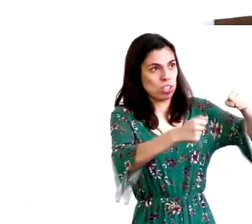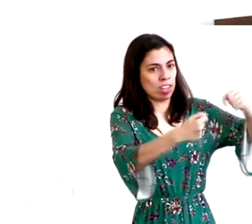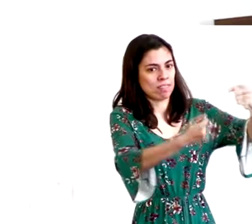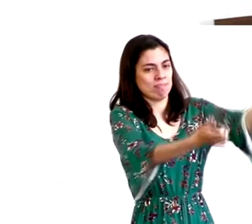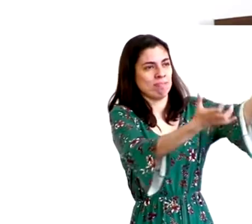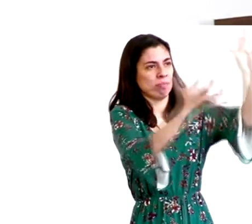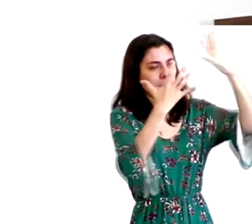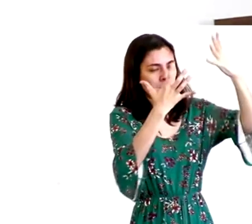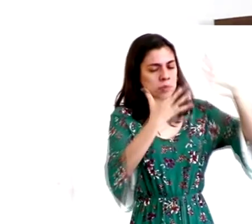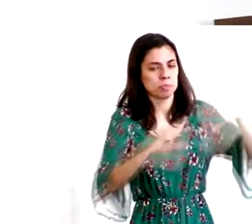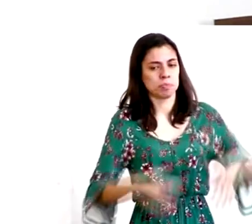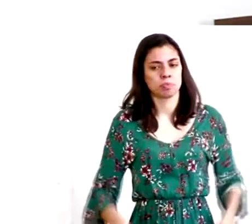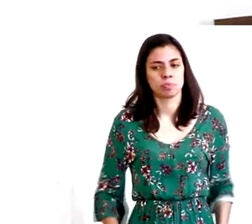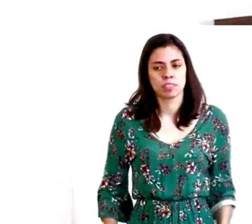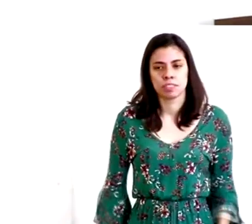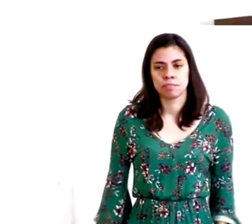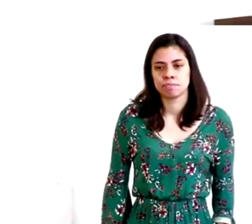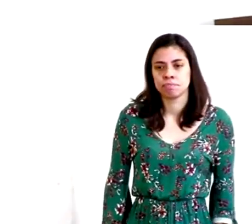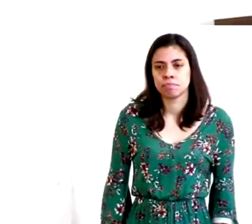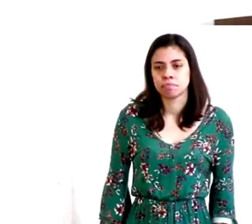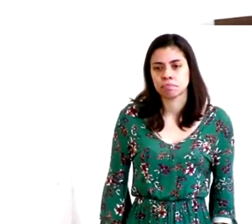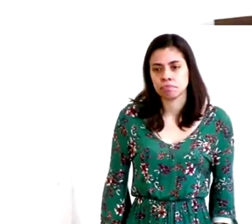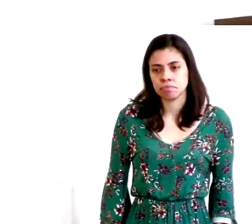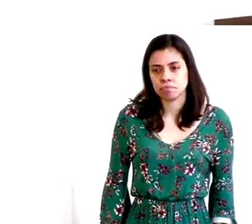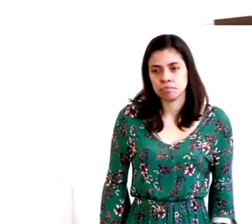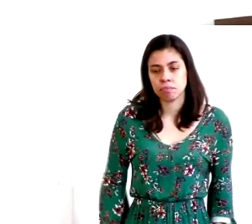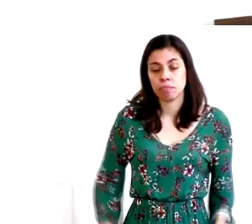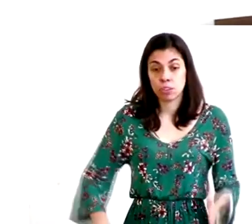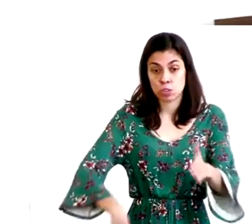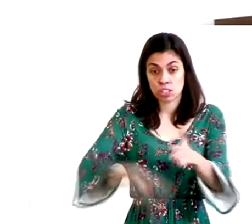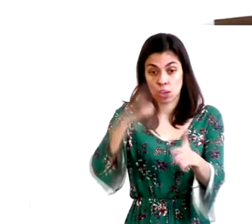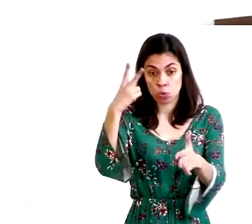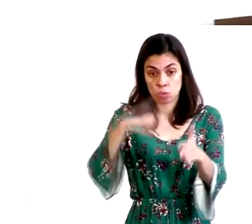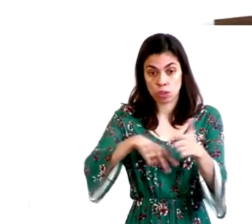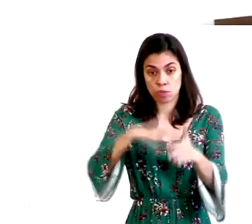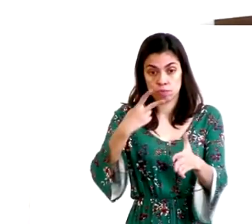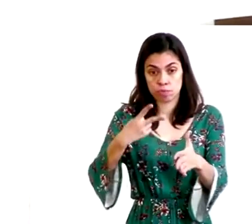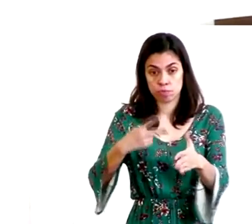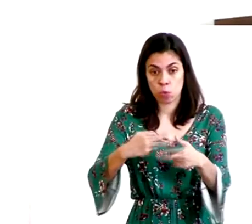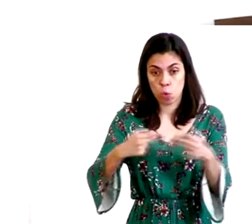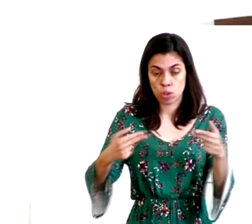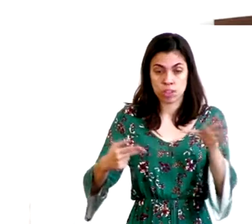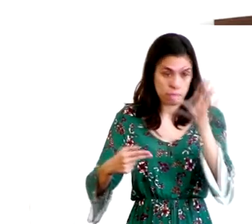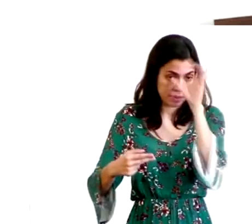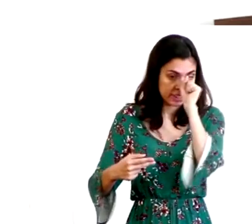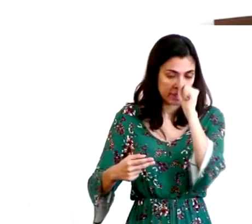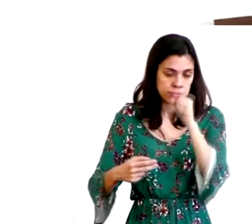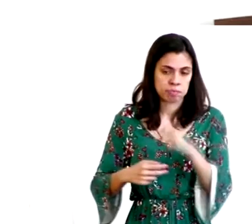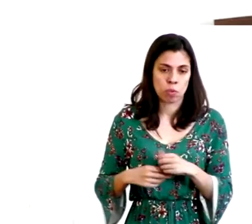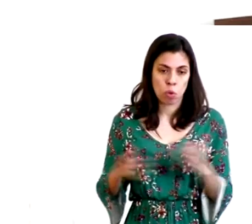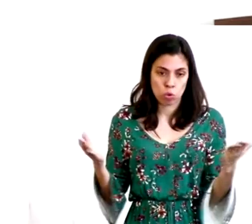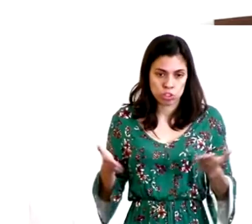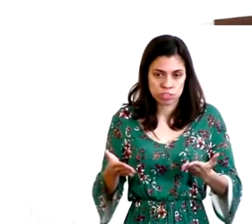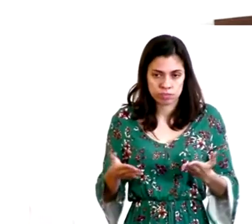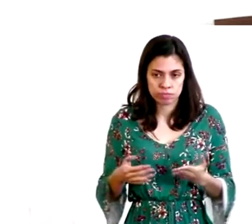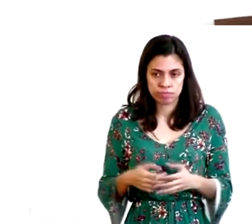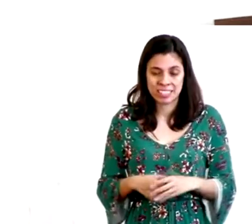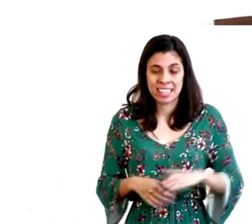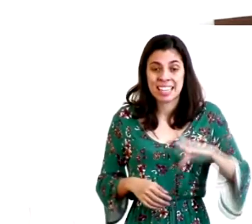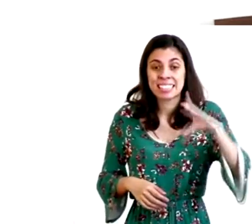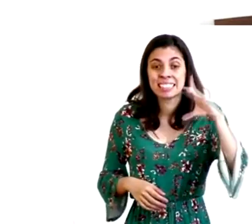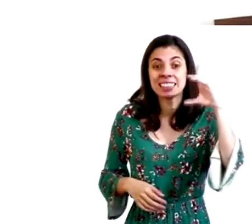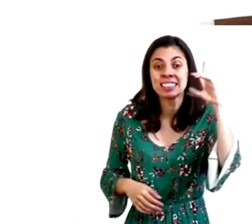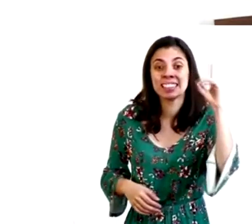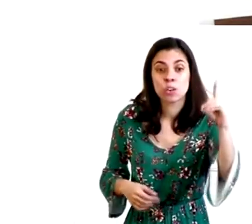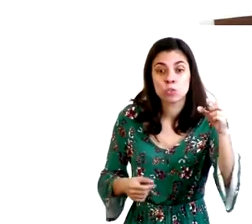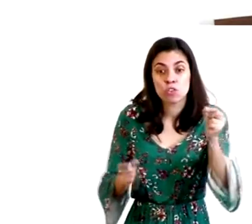nos ensina mais. Esse sermão fala sobre transformação, sobre mudança. Deus está produzindo